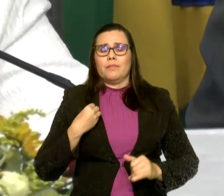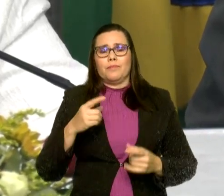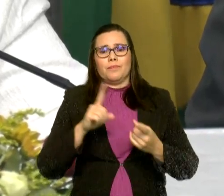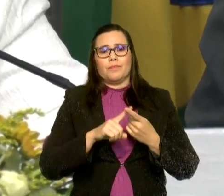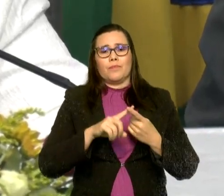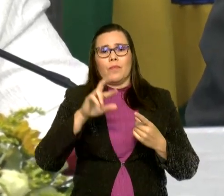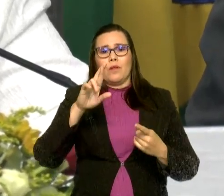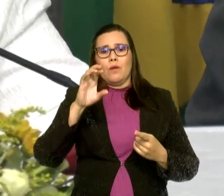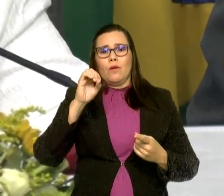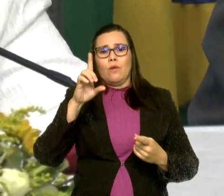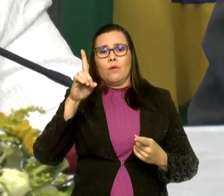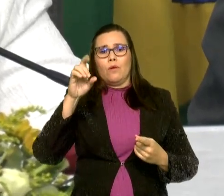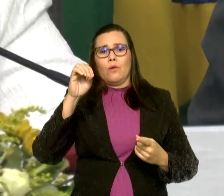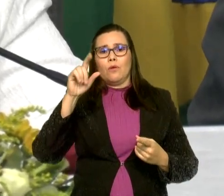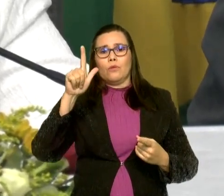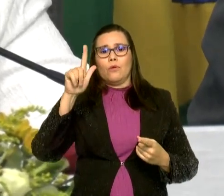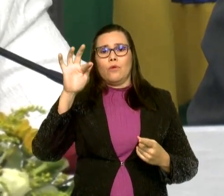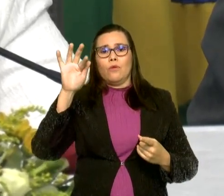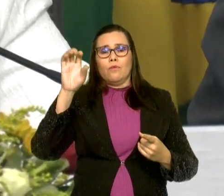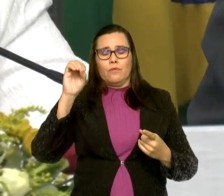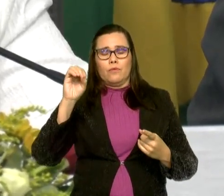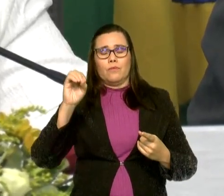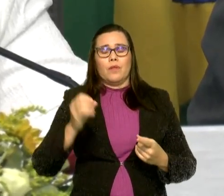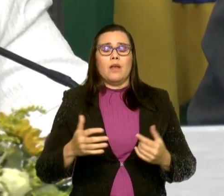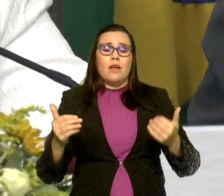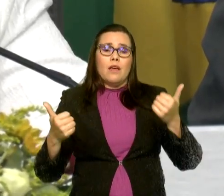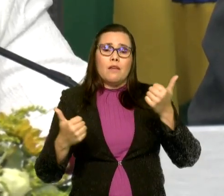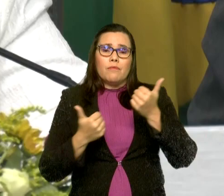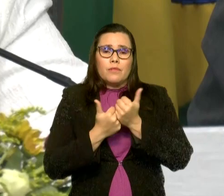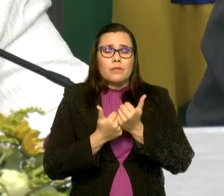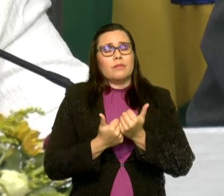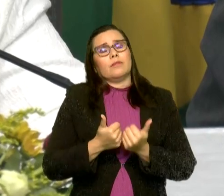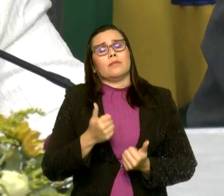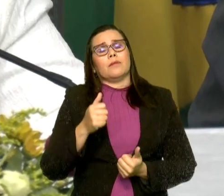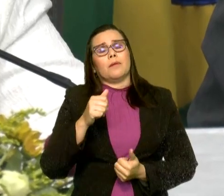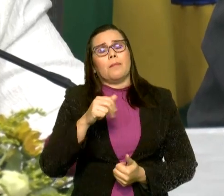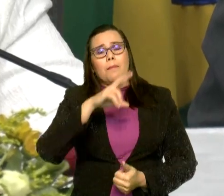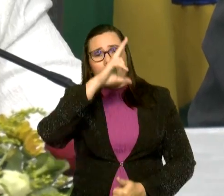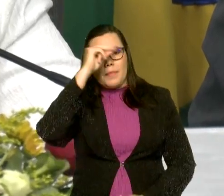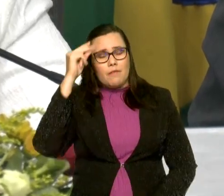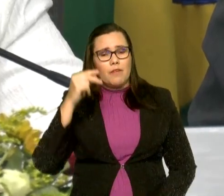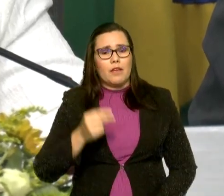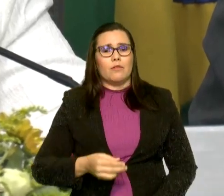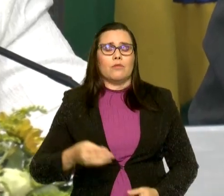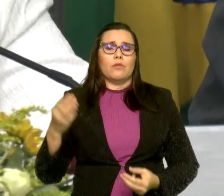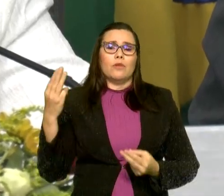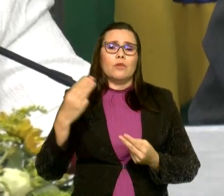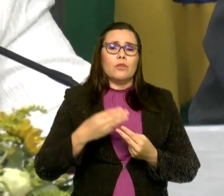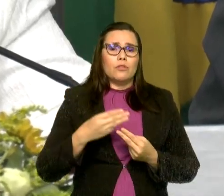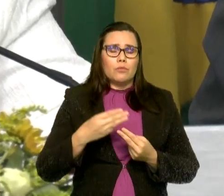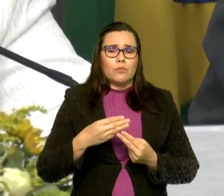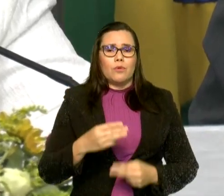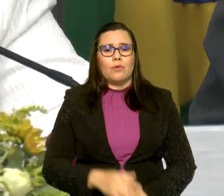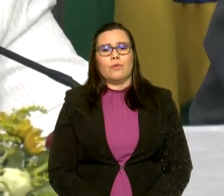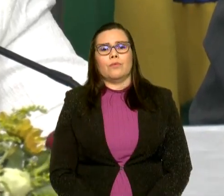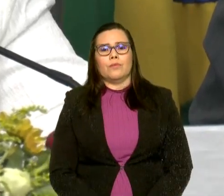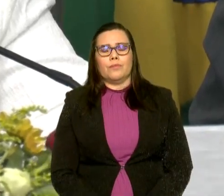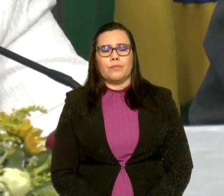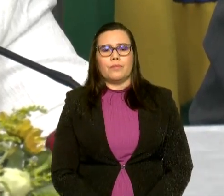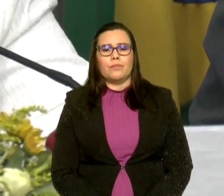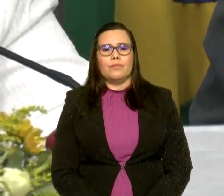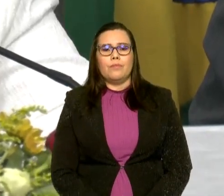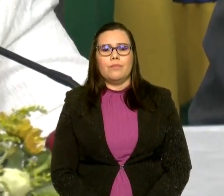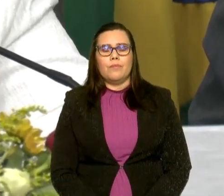do Rego, vice-prefeito de Timó, representando a União dos Vice-Prefeitos e Vice-Prefeitas do